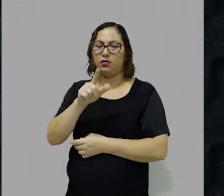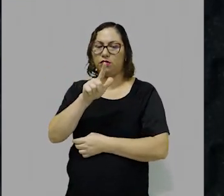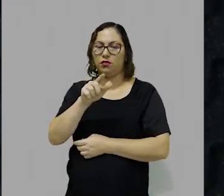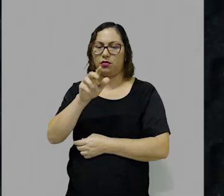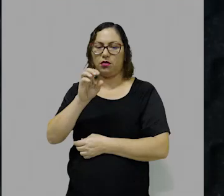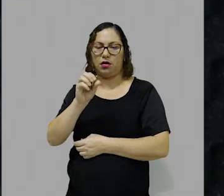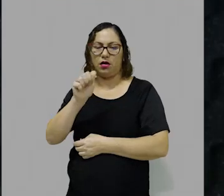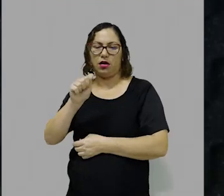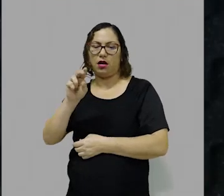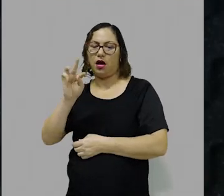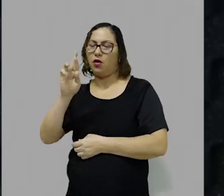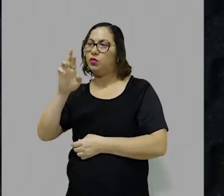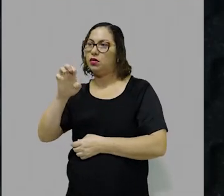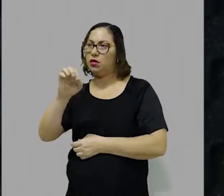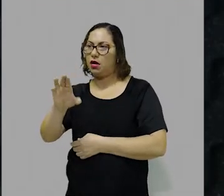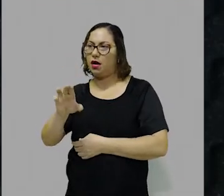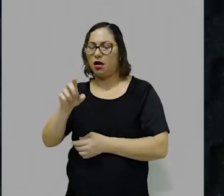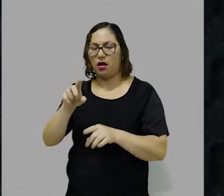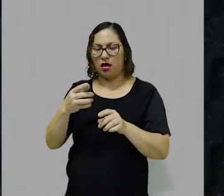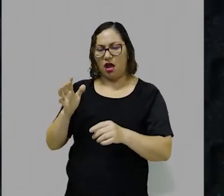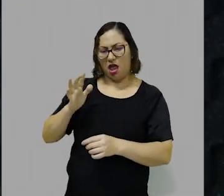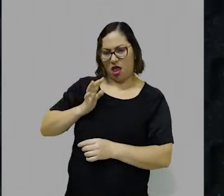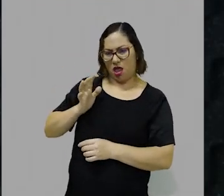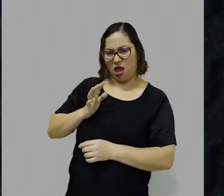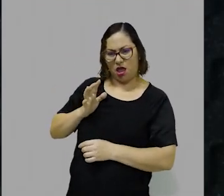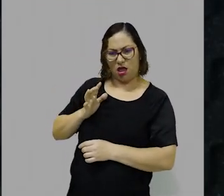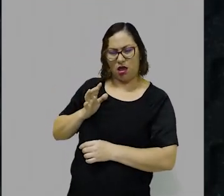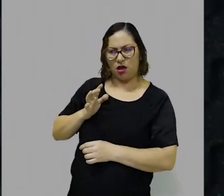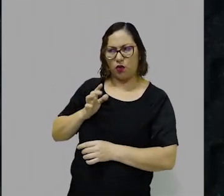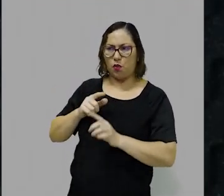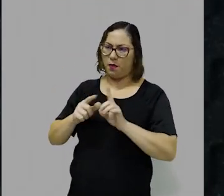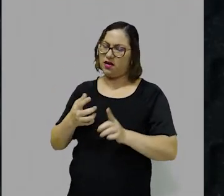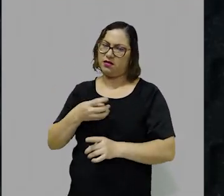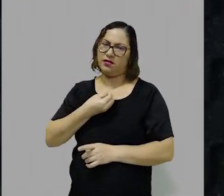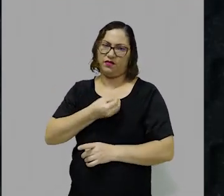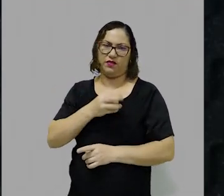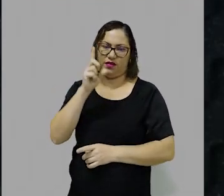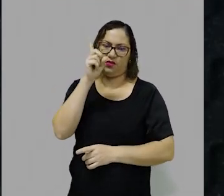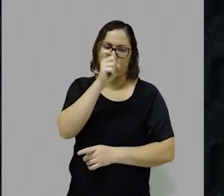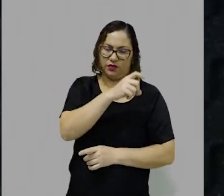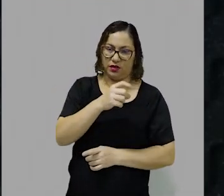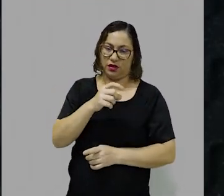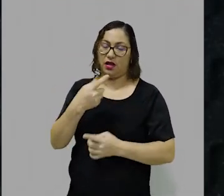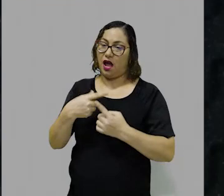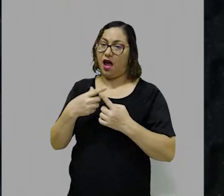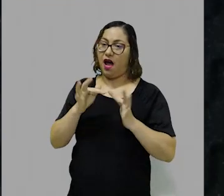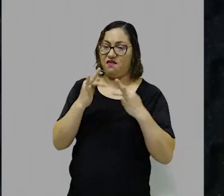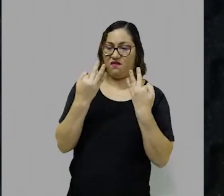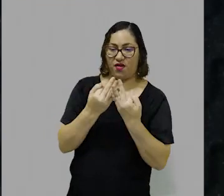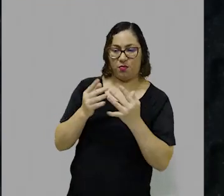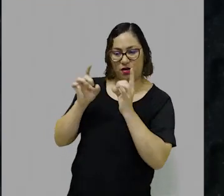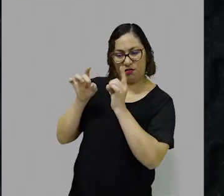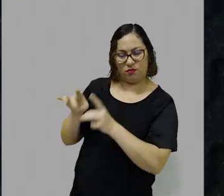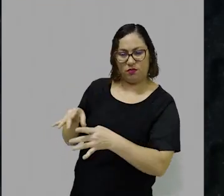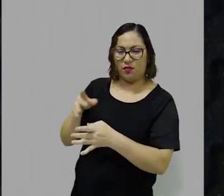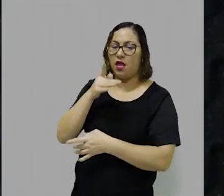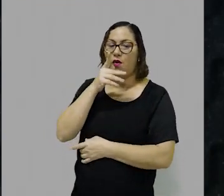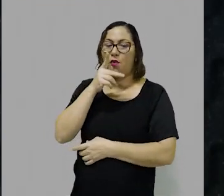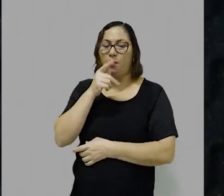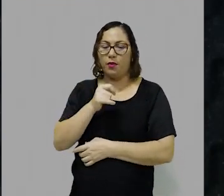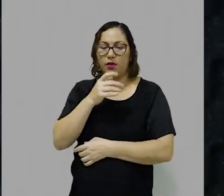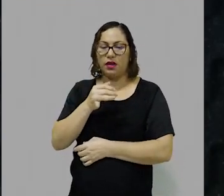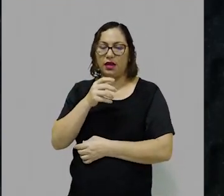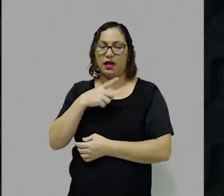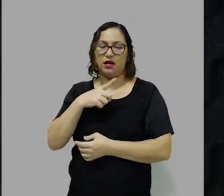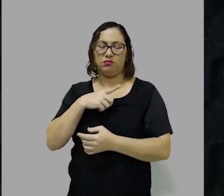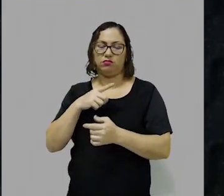fácil, né? Ele era rico, a família deserdou, o pai e a mãe eram primos legítimos, ele nasceu com problemas congênitos, quer